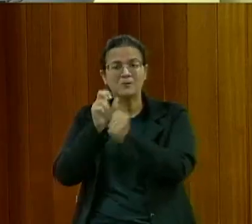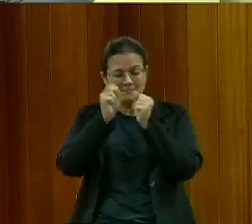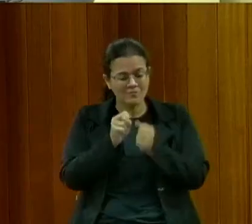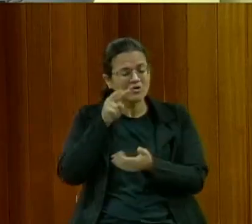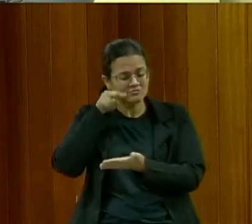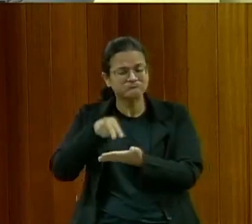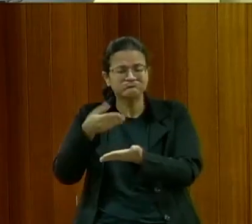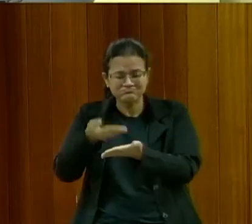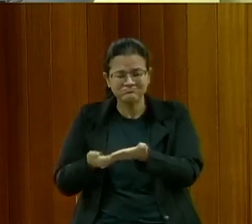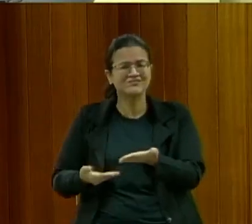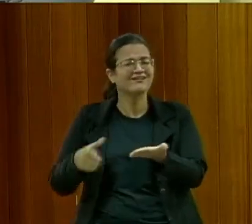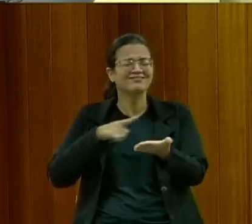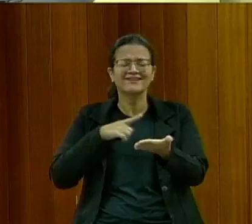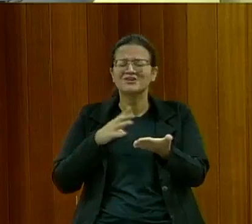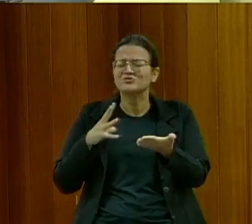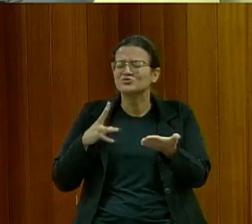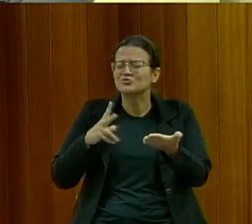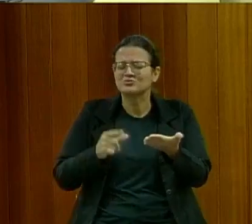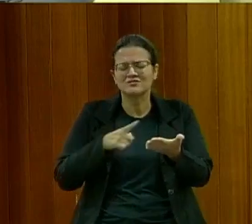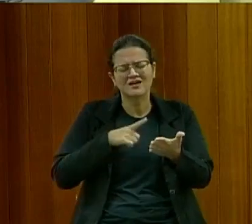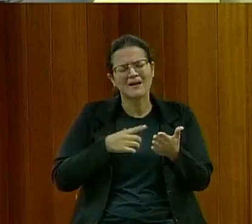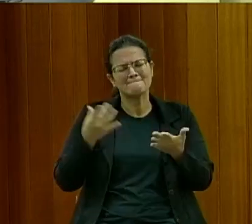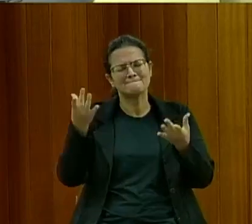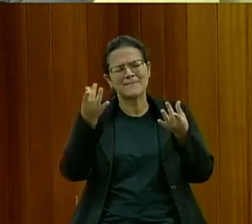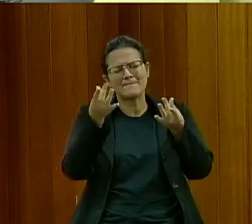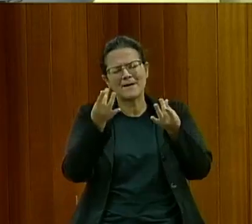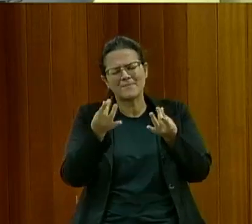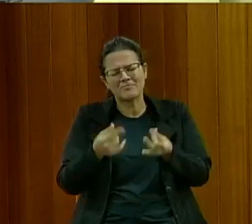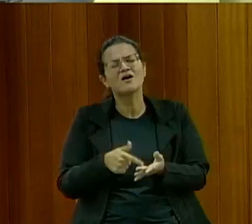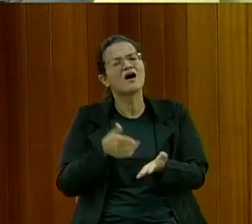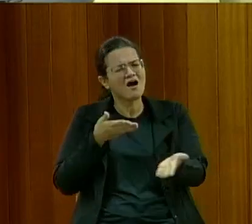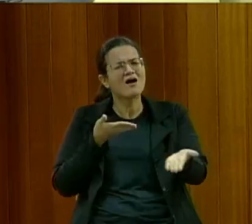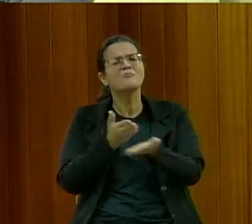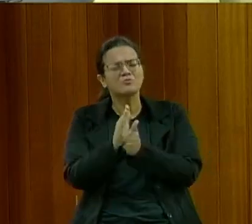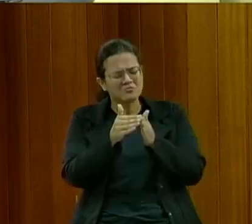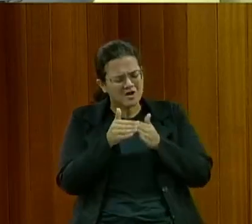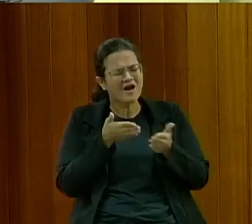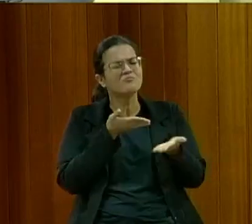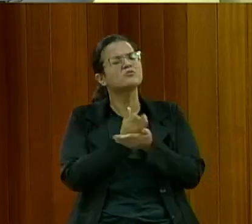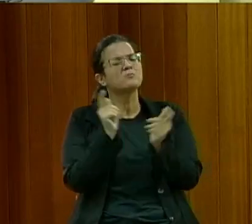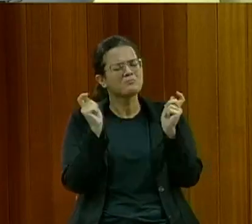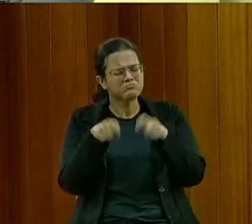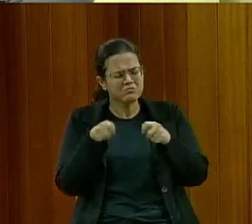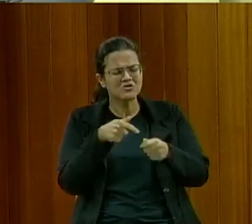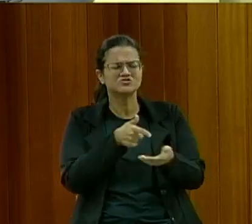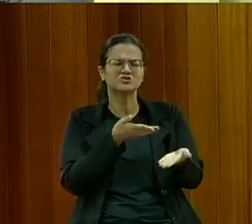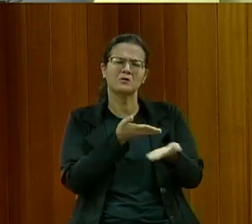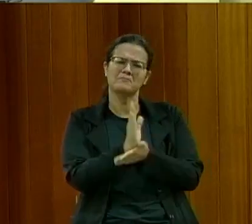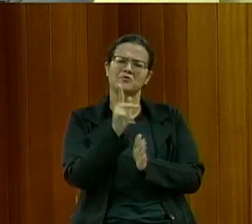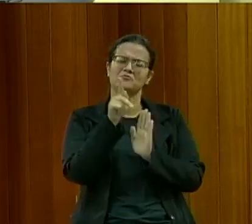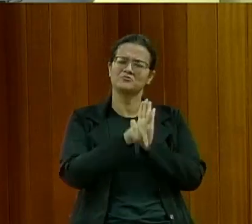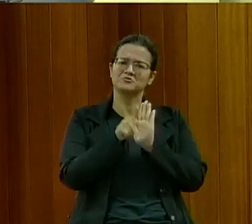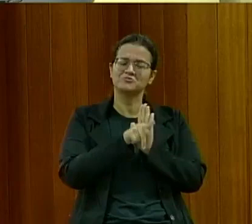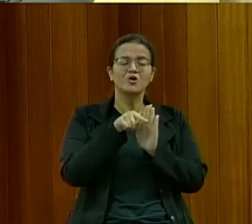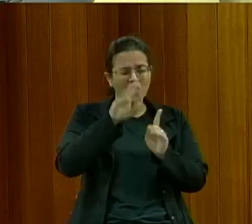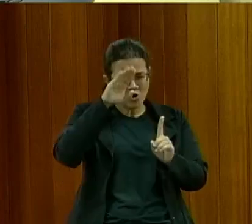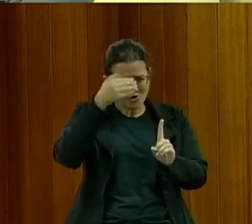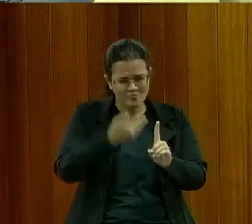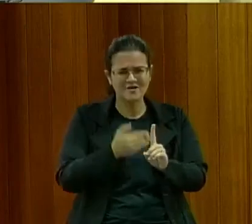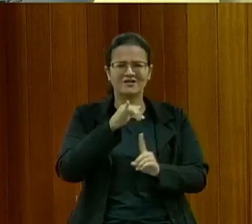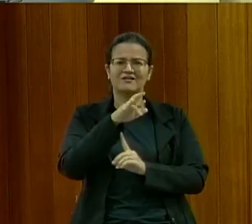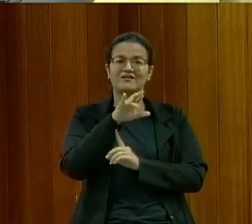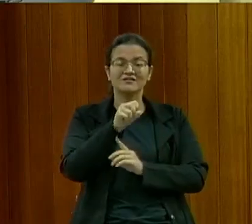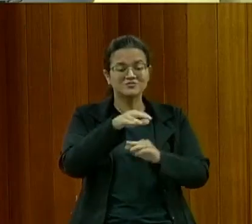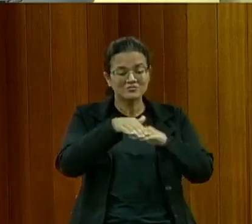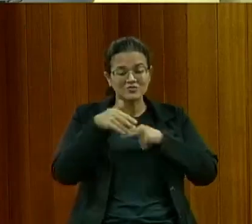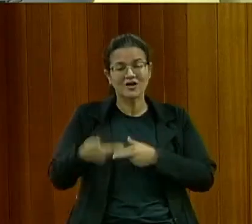os argumentos jurídicos aprovando o projeto, dando condições para que o projeto seja feito, a homenagem seja feita por essa casa. Não é eu que